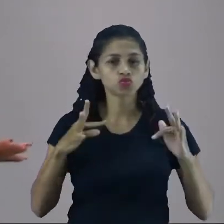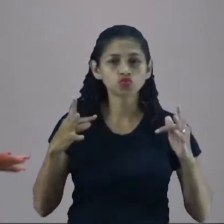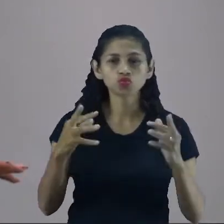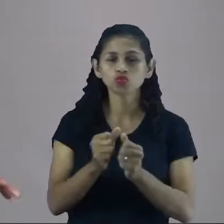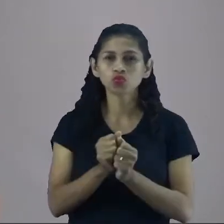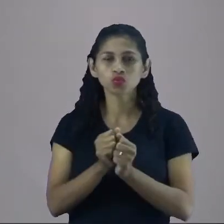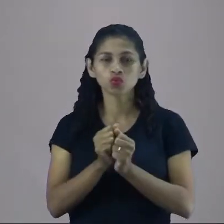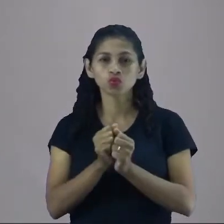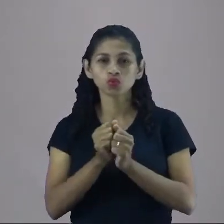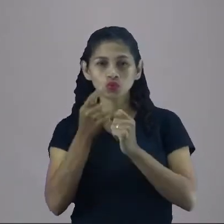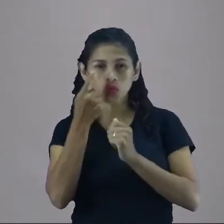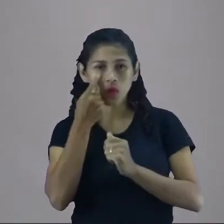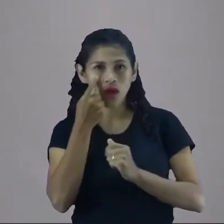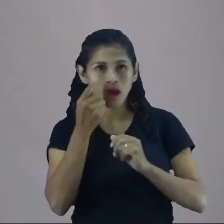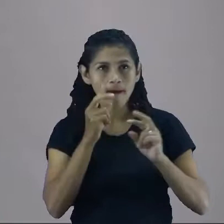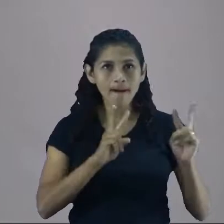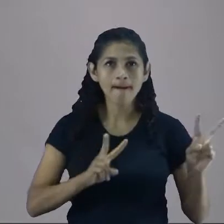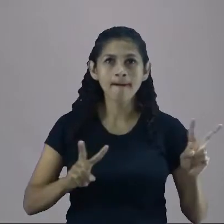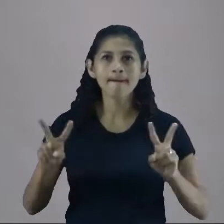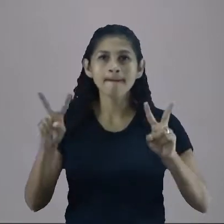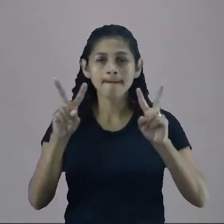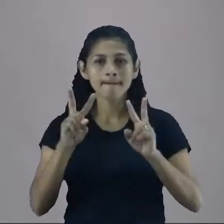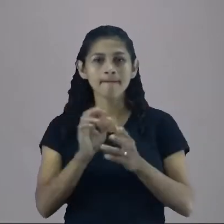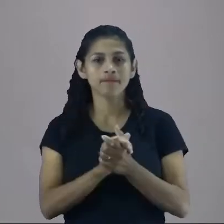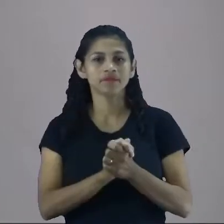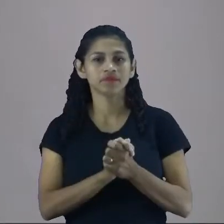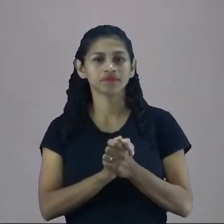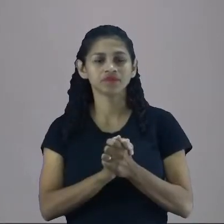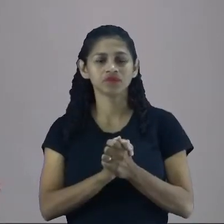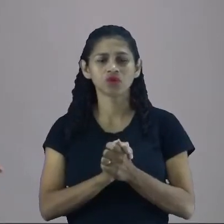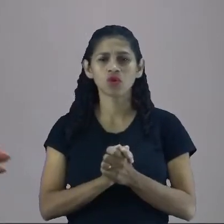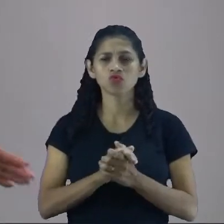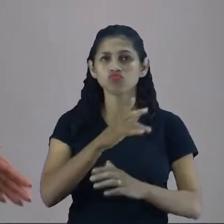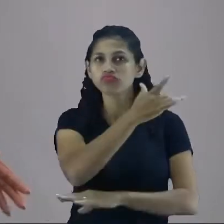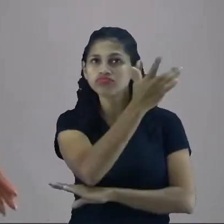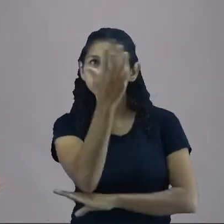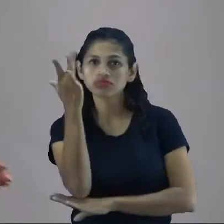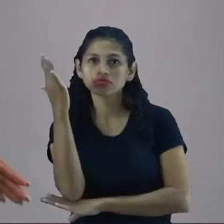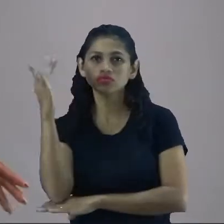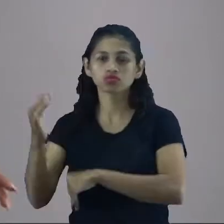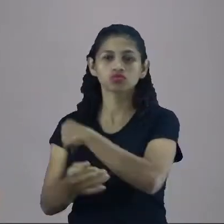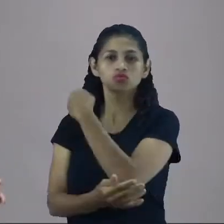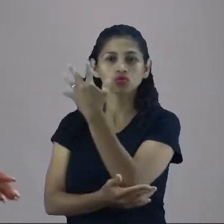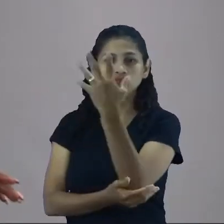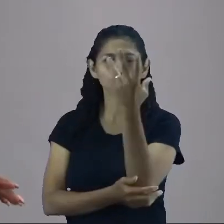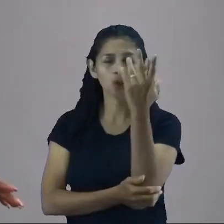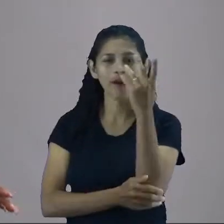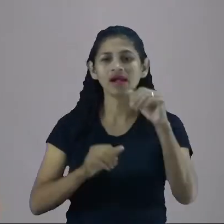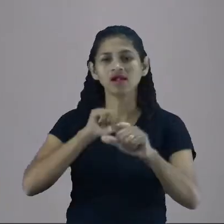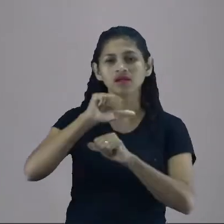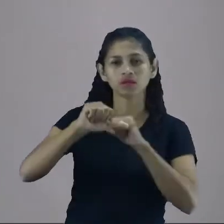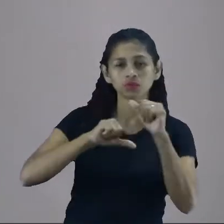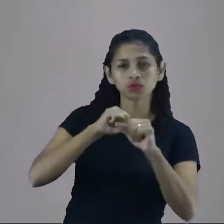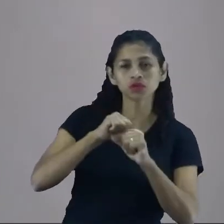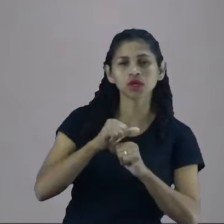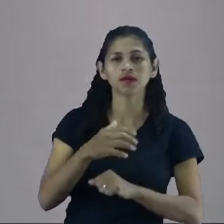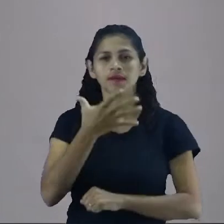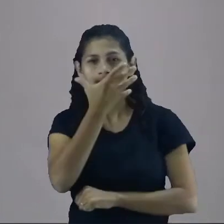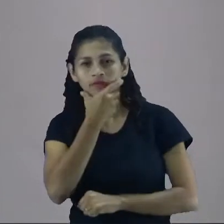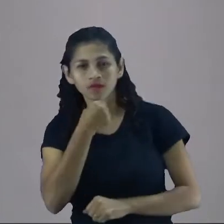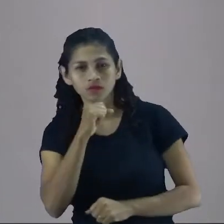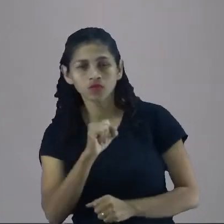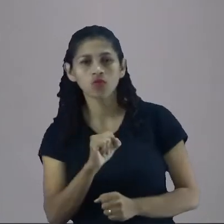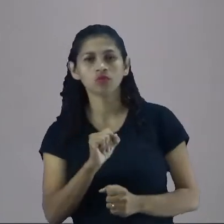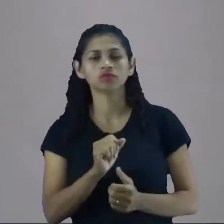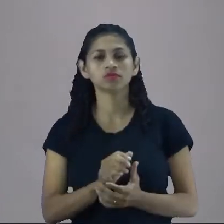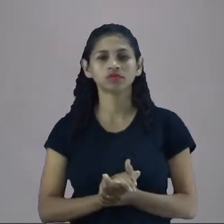podem enxergar. Seja ela só com elementos da natureza, seja ela modificada pela ação humana, certo? E